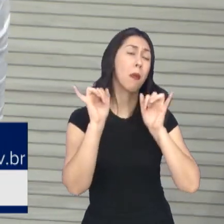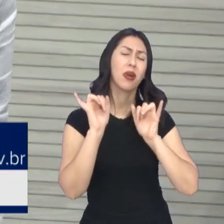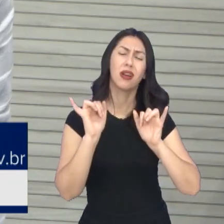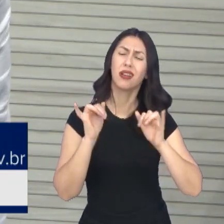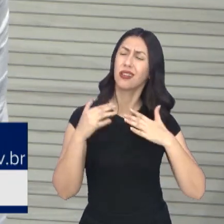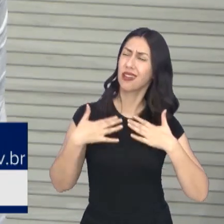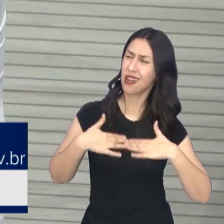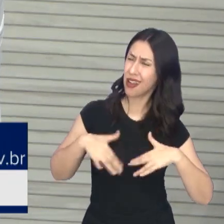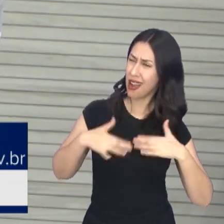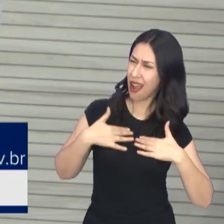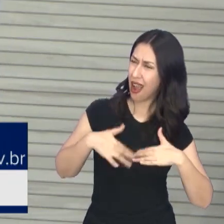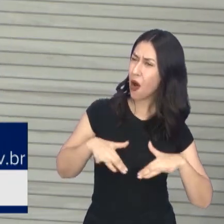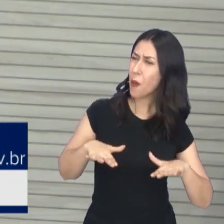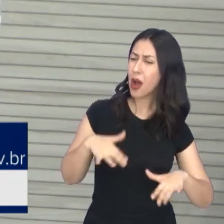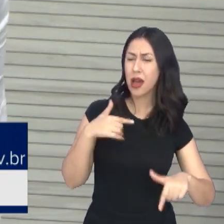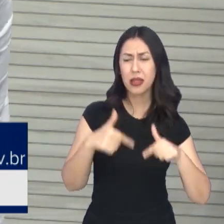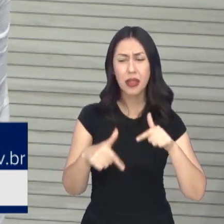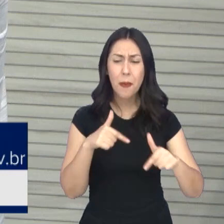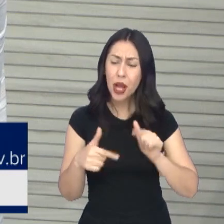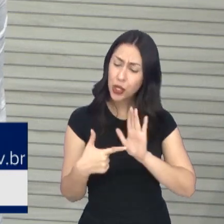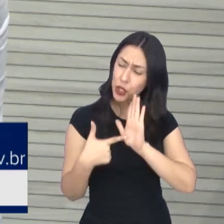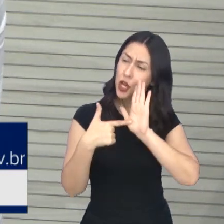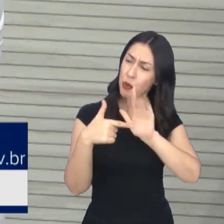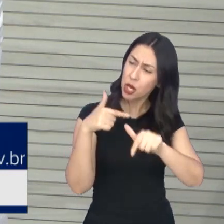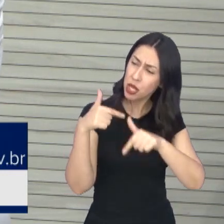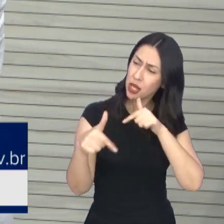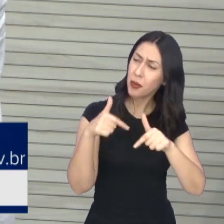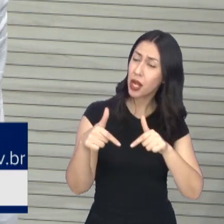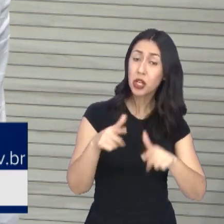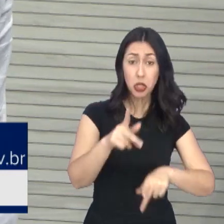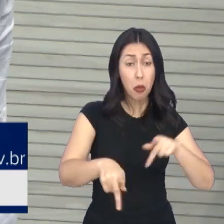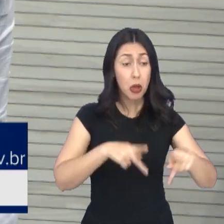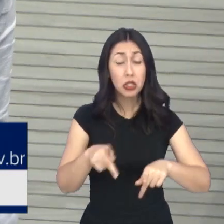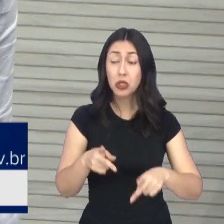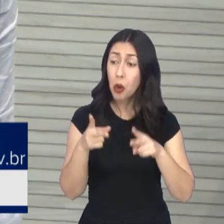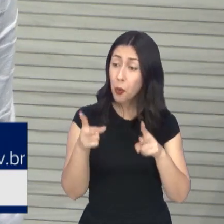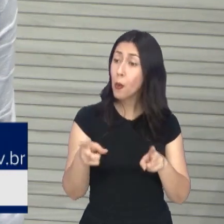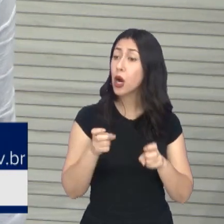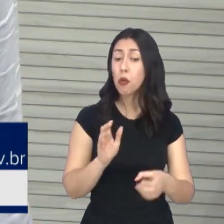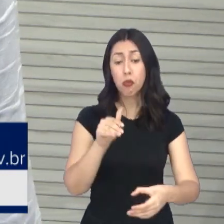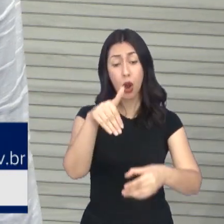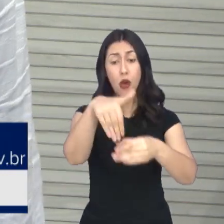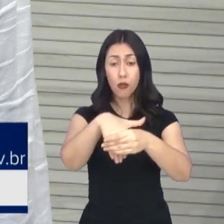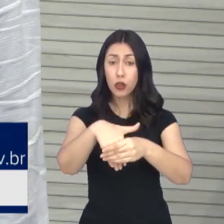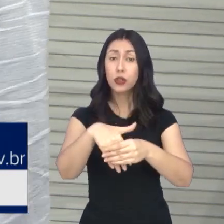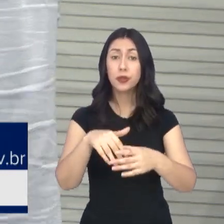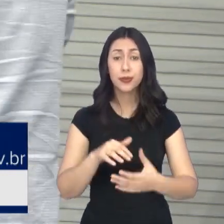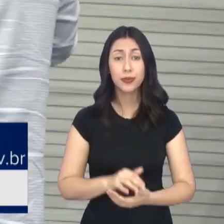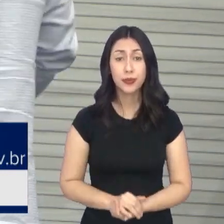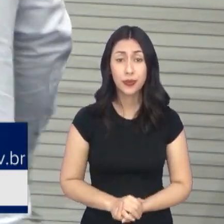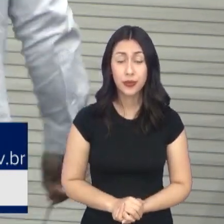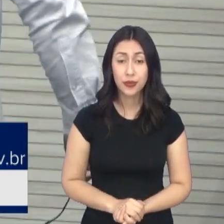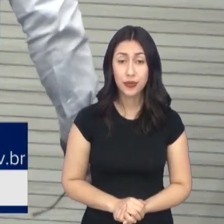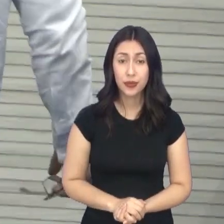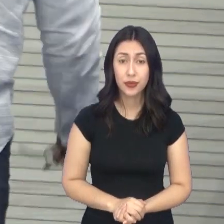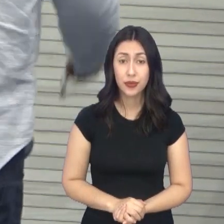Calma, trabalha, mostra serviço que a população reconhece nas urnas o trabalho que está sendo feito.